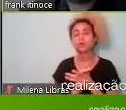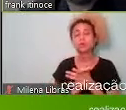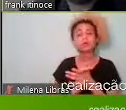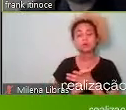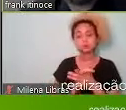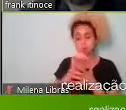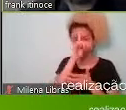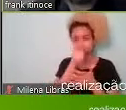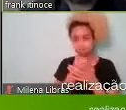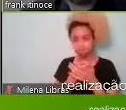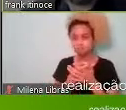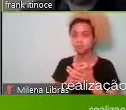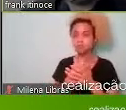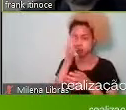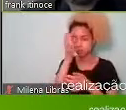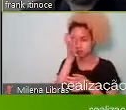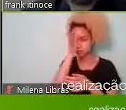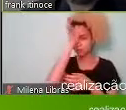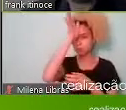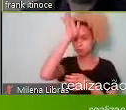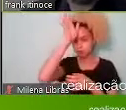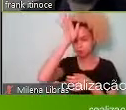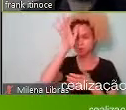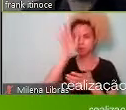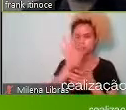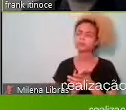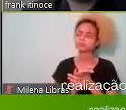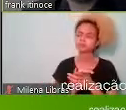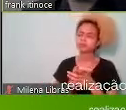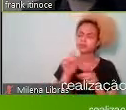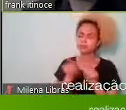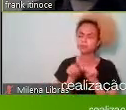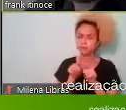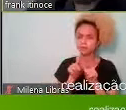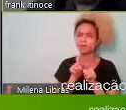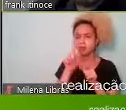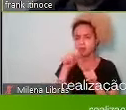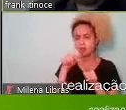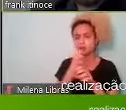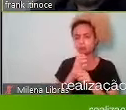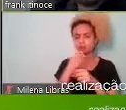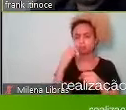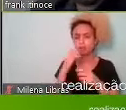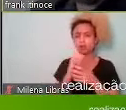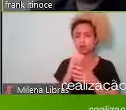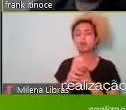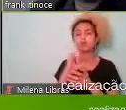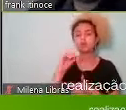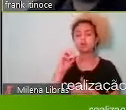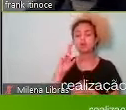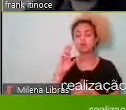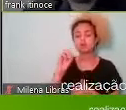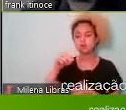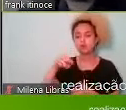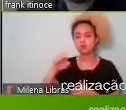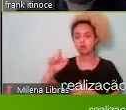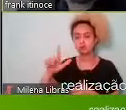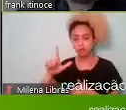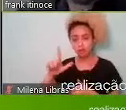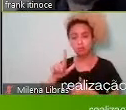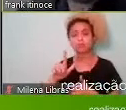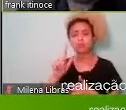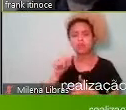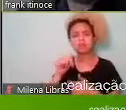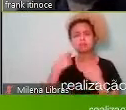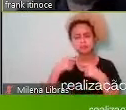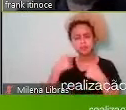ciente desse problema, inclusive o comandante era engenheiro, né? O coronel Ferrari. Assim, gente, nós precisamos bolar um jeito